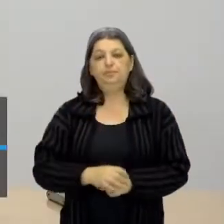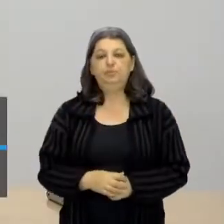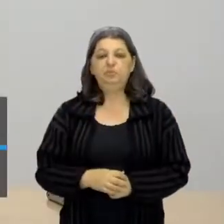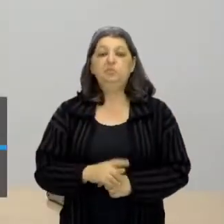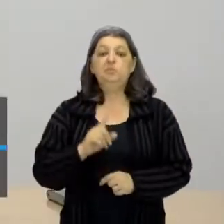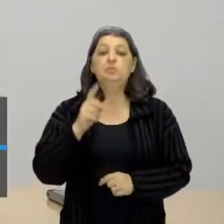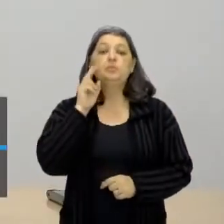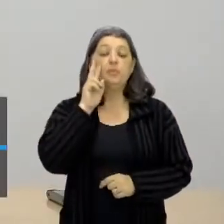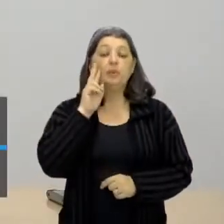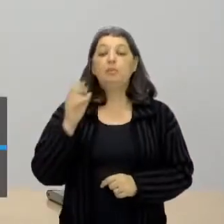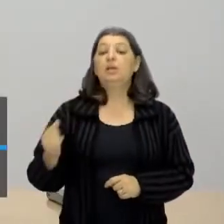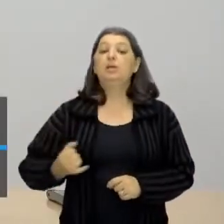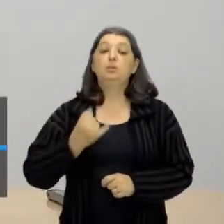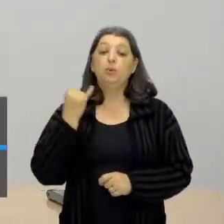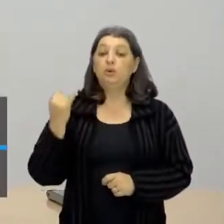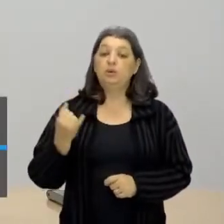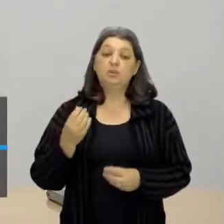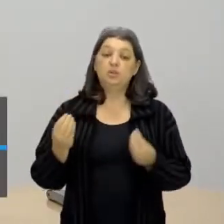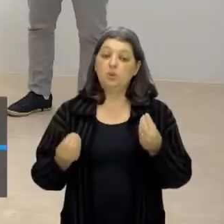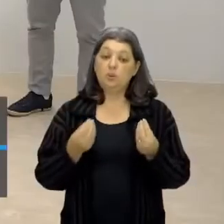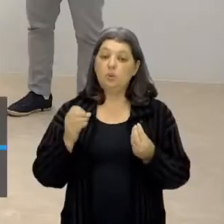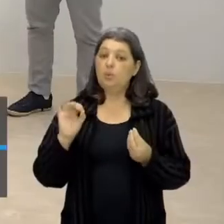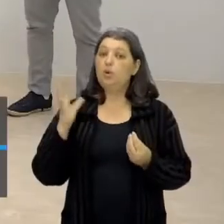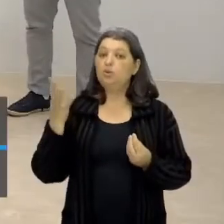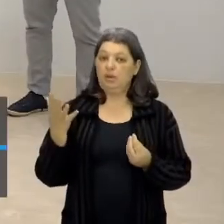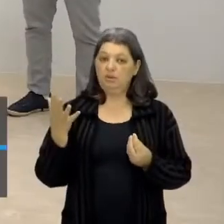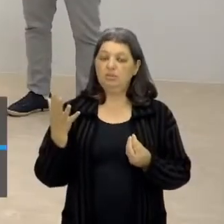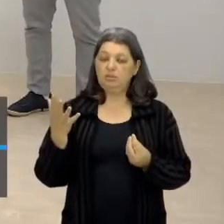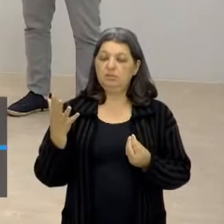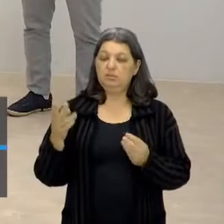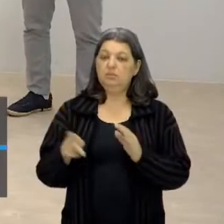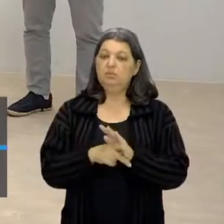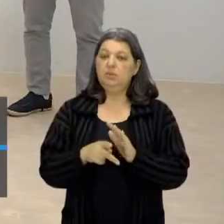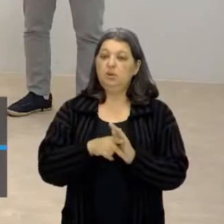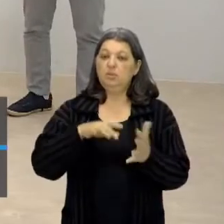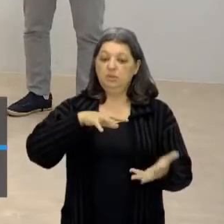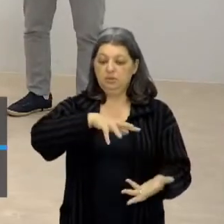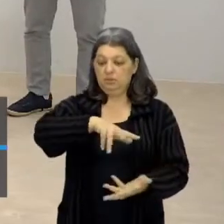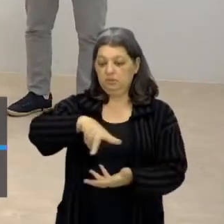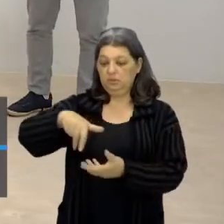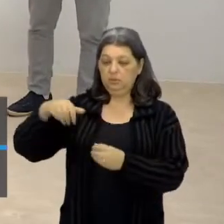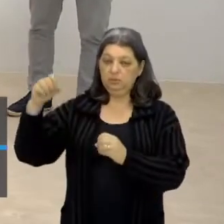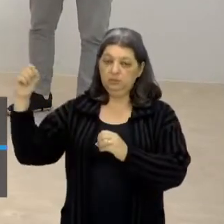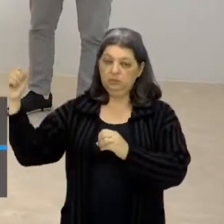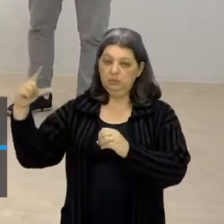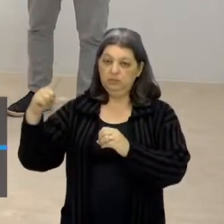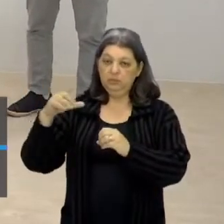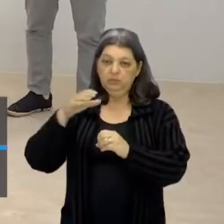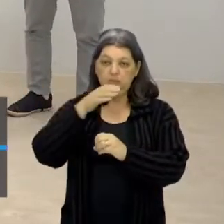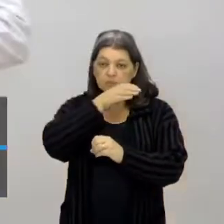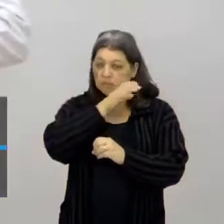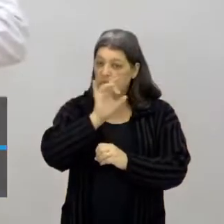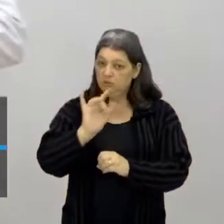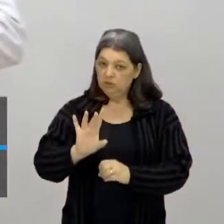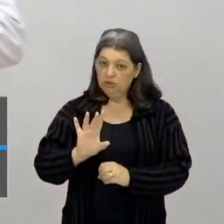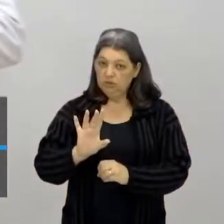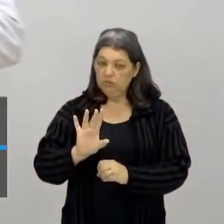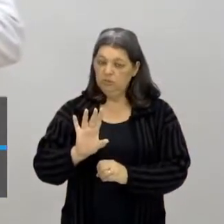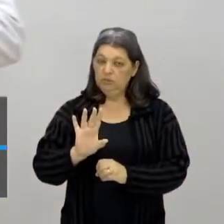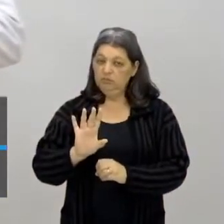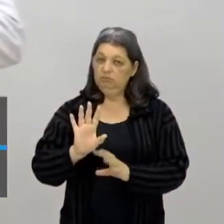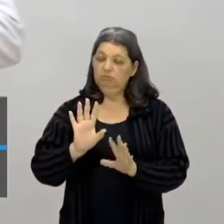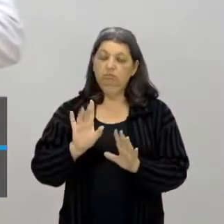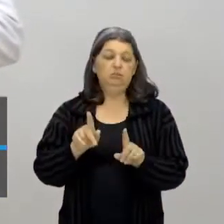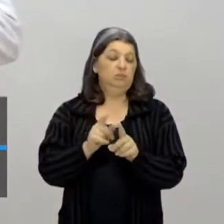da importância do efeito estufa, né? Sim, porque não é de. A gente não falou ainda do efeito ruim, a gente só está falando do efeito